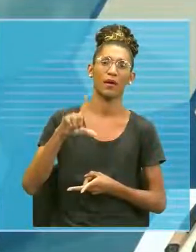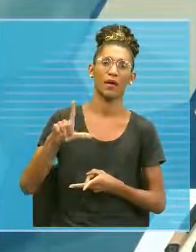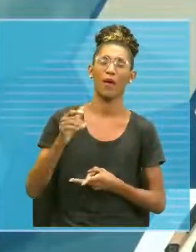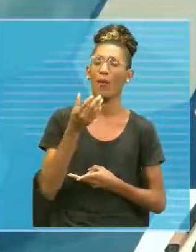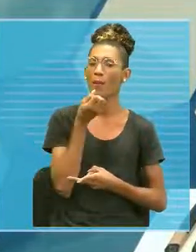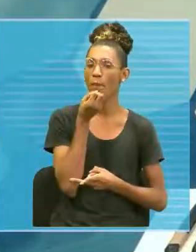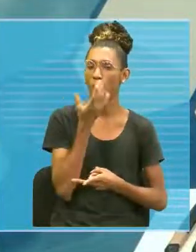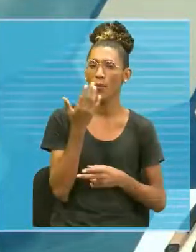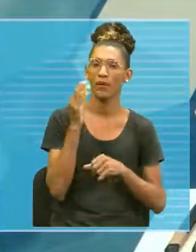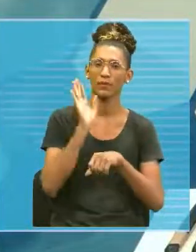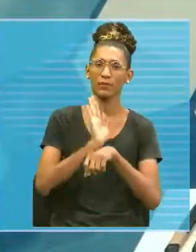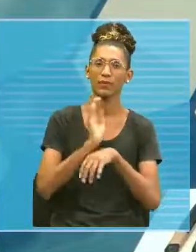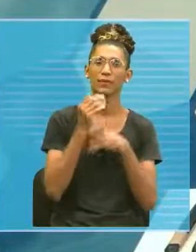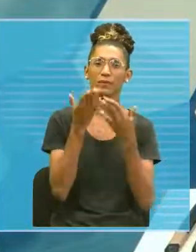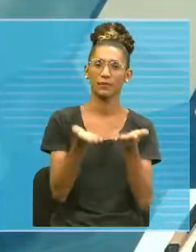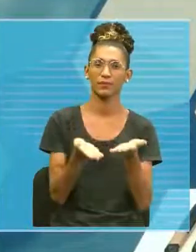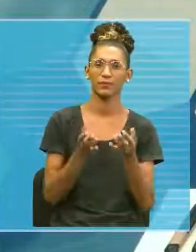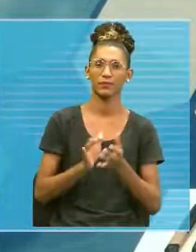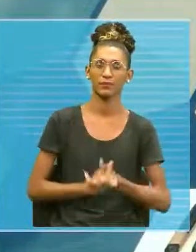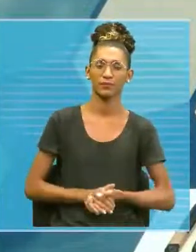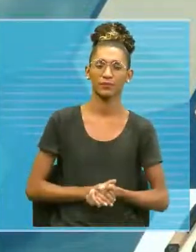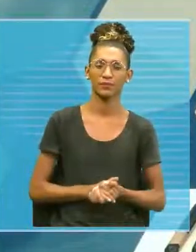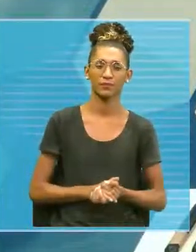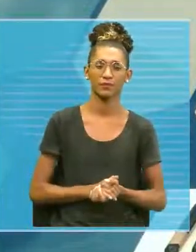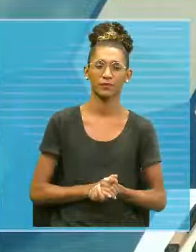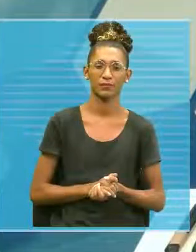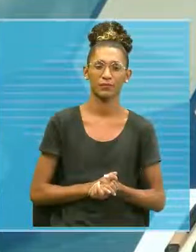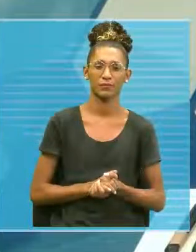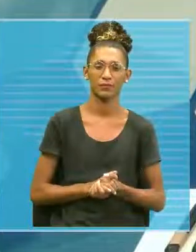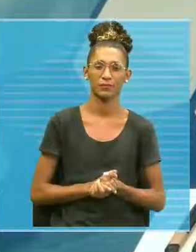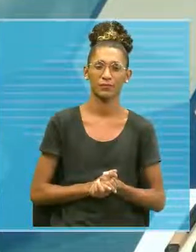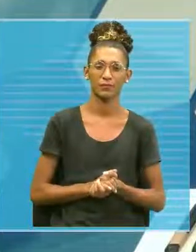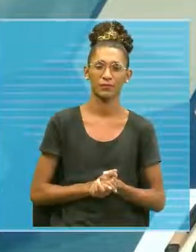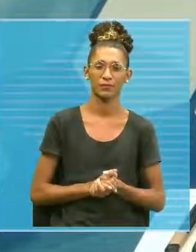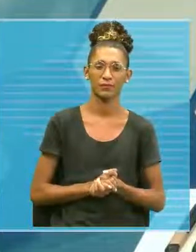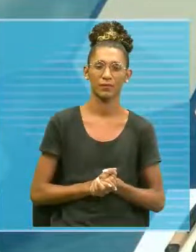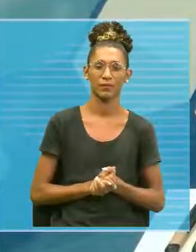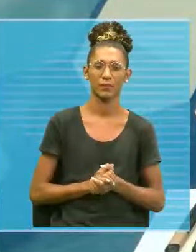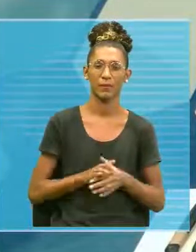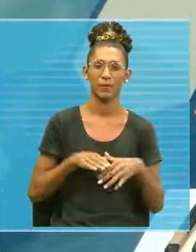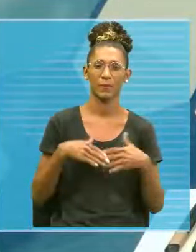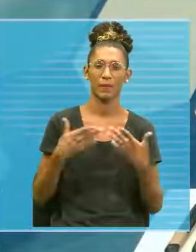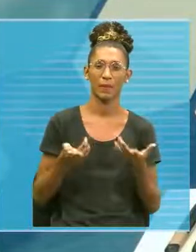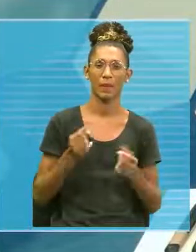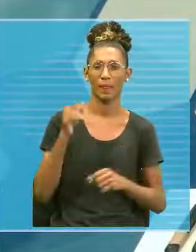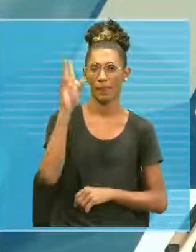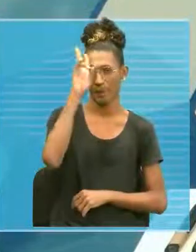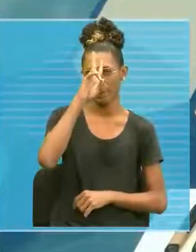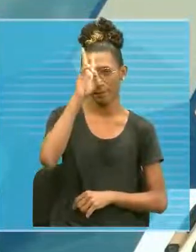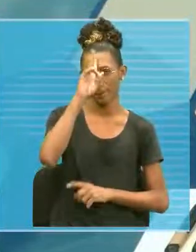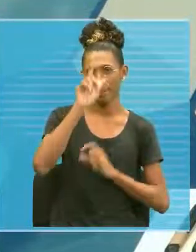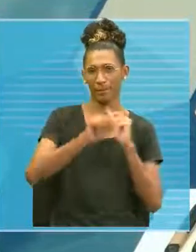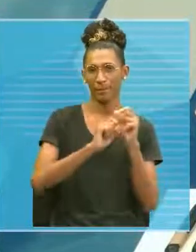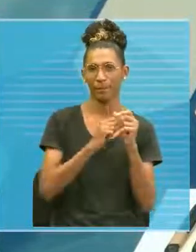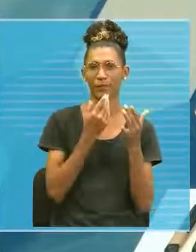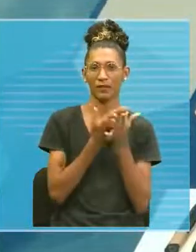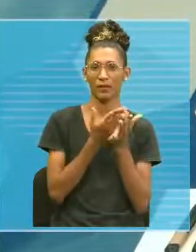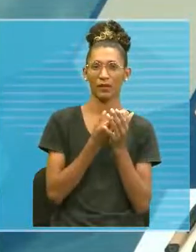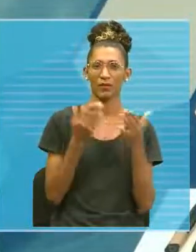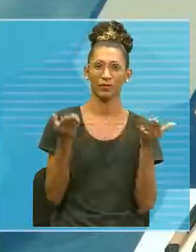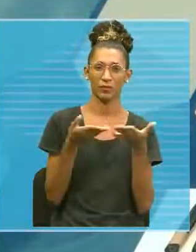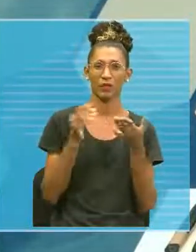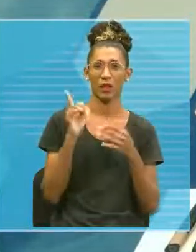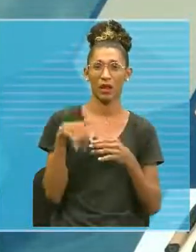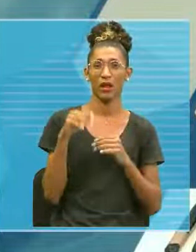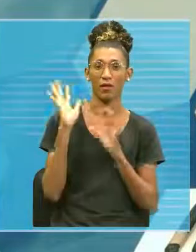tardes ver se tá então só para ressaltar mais uma vez aula de hoje é uma revisão